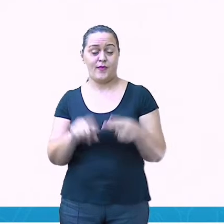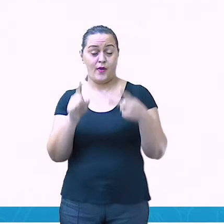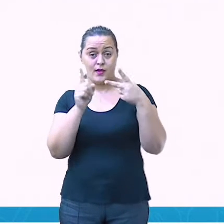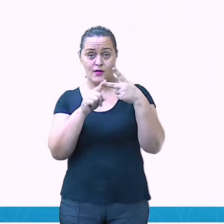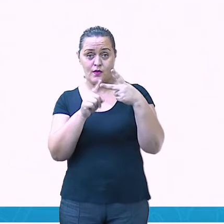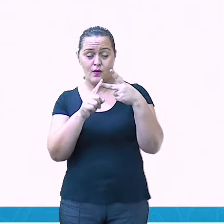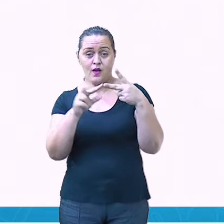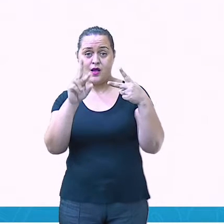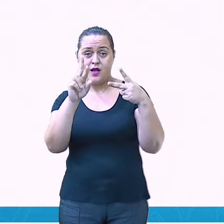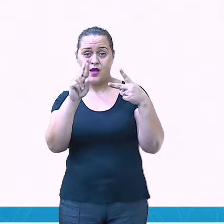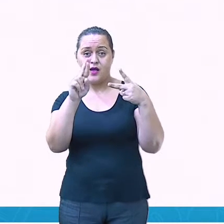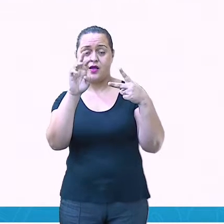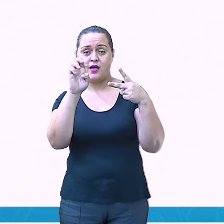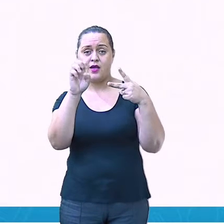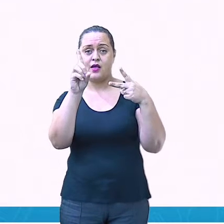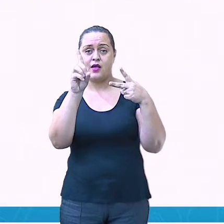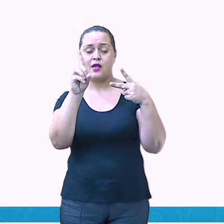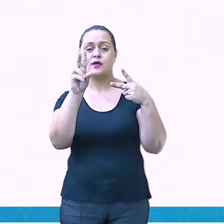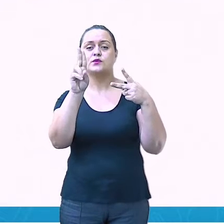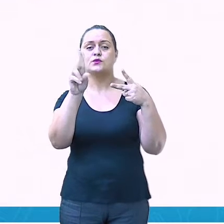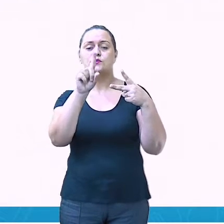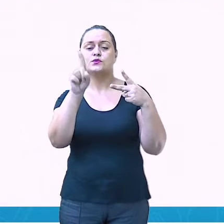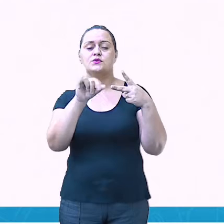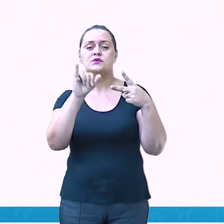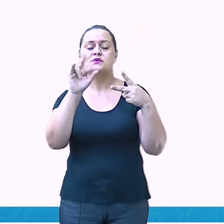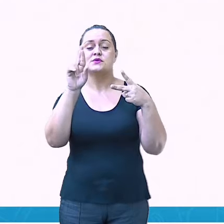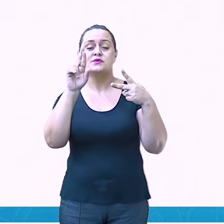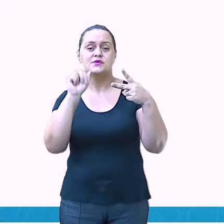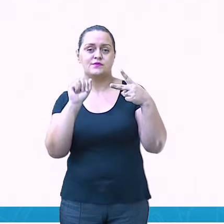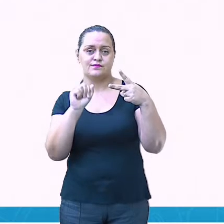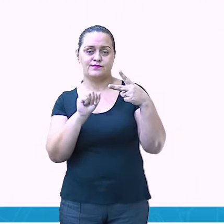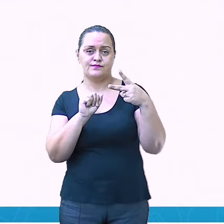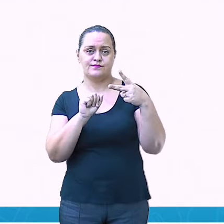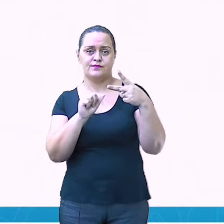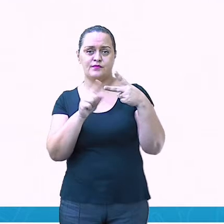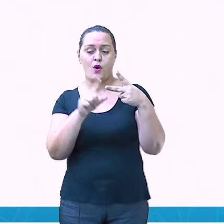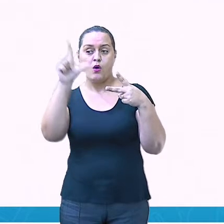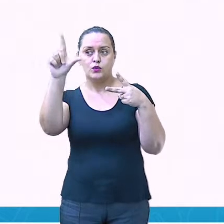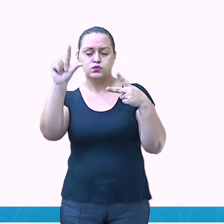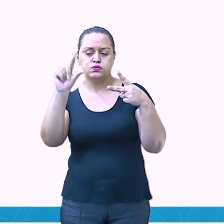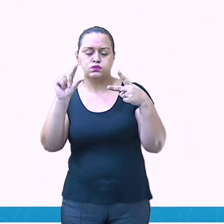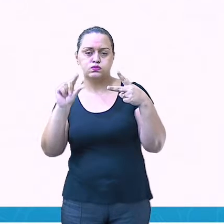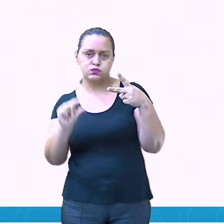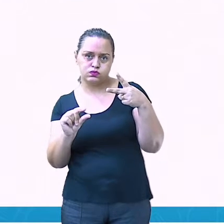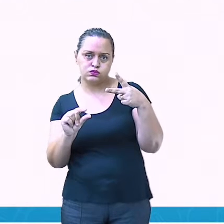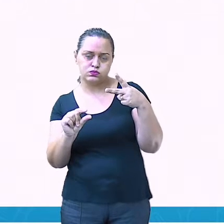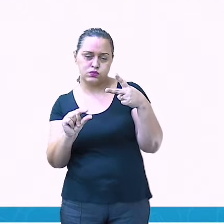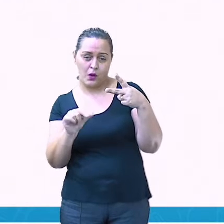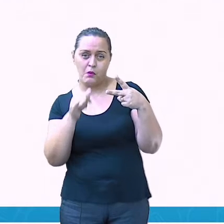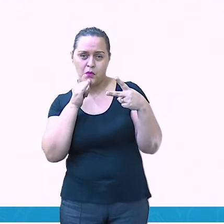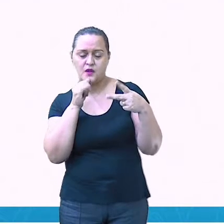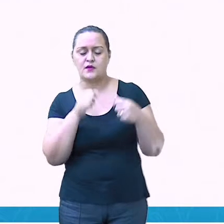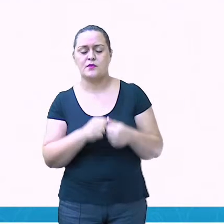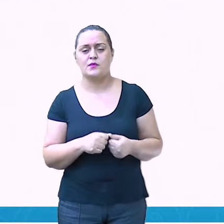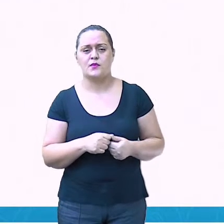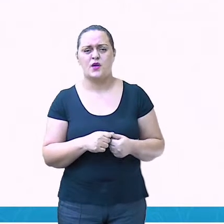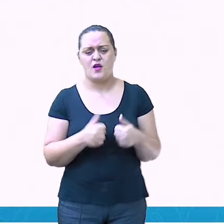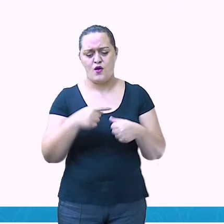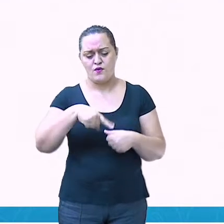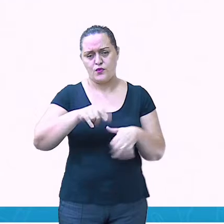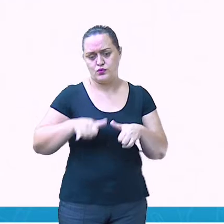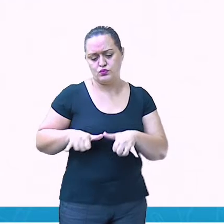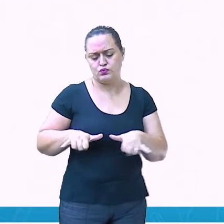reduzir. Então, ao evitar ficar trazendo aquele monte de sacolas, às vezes está no supermercado, faz a compra,